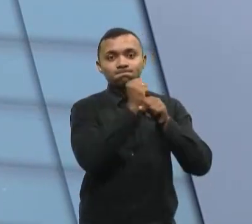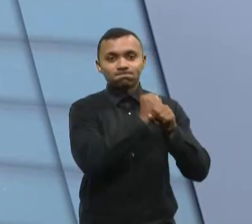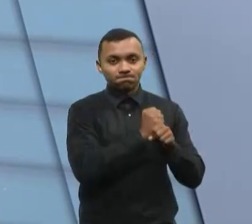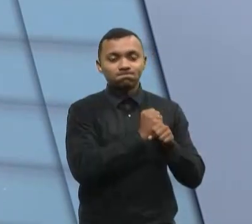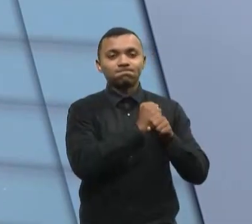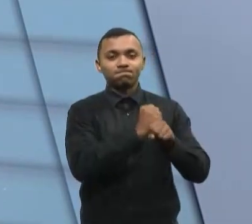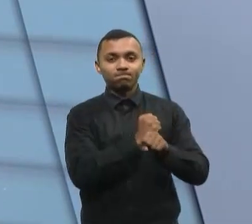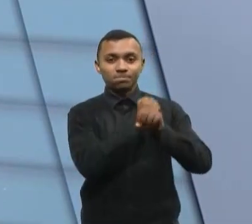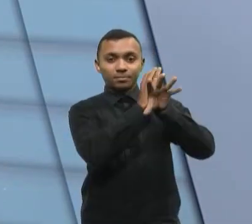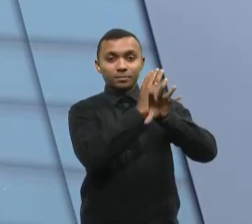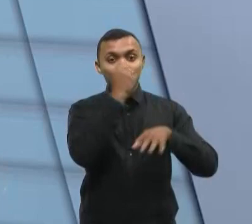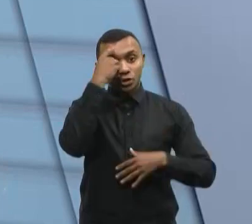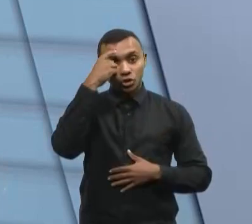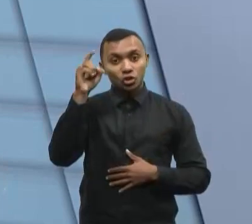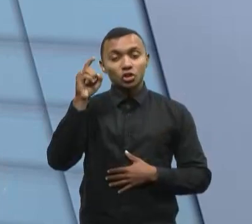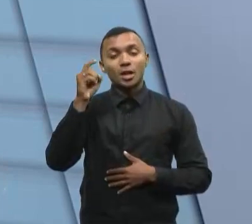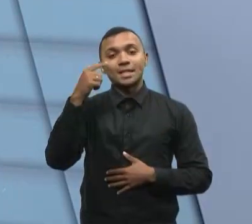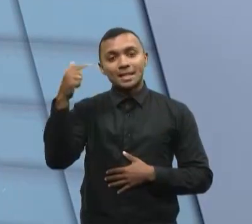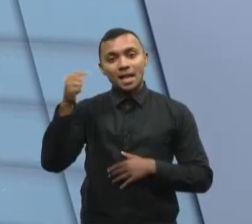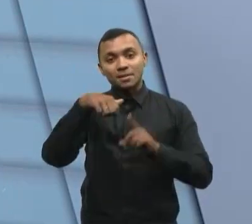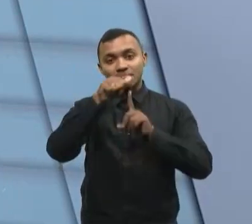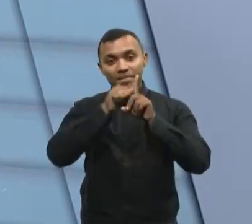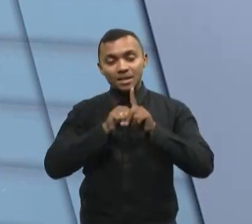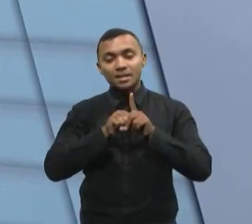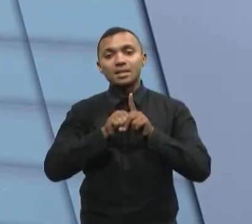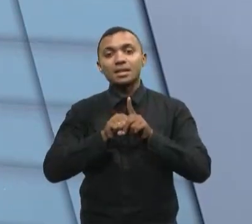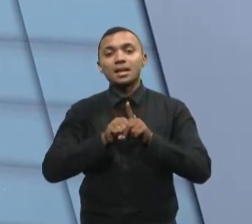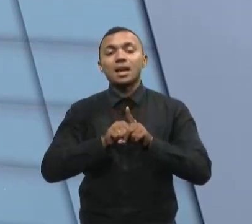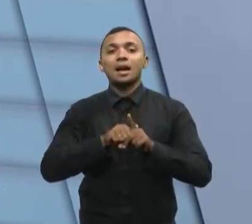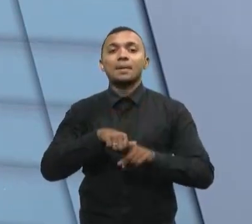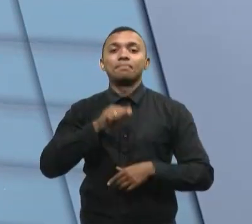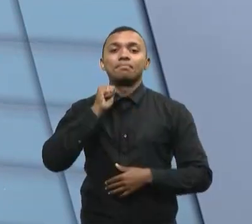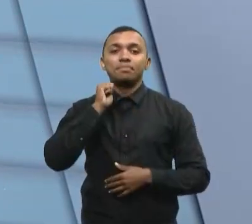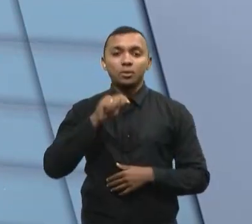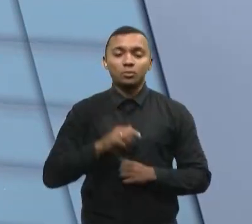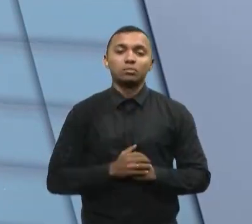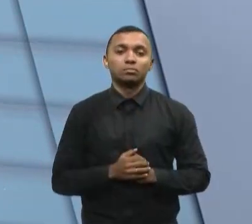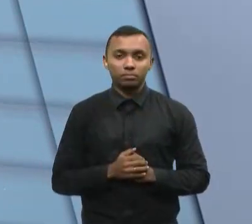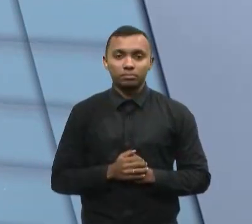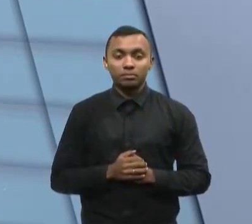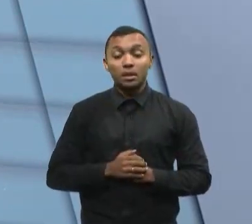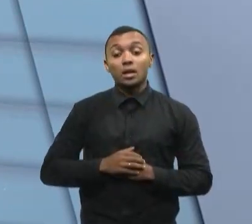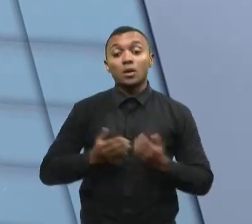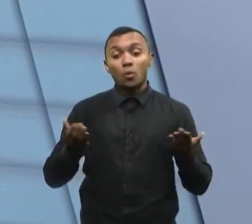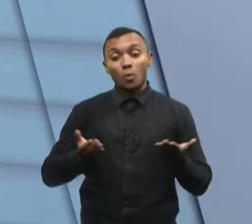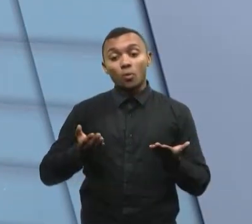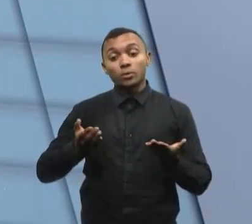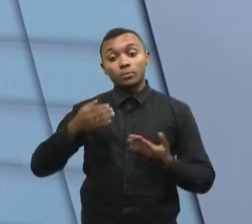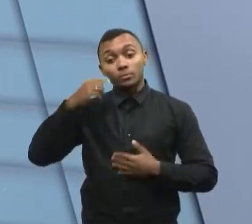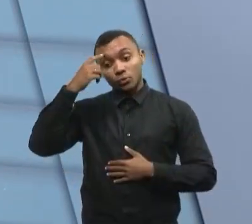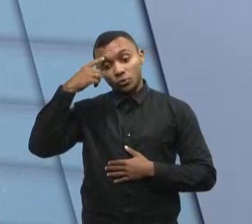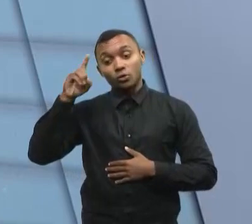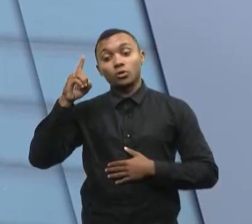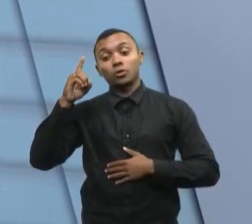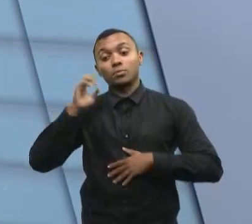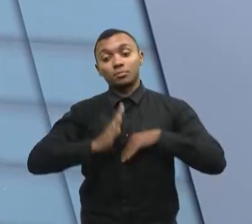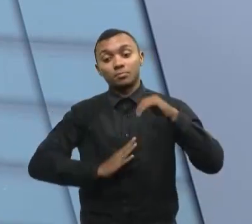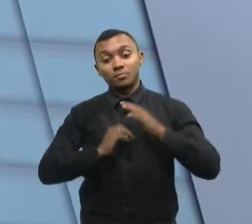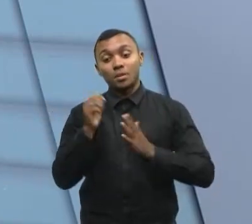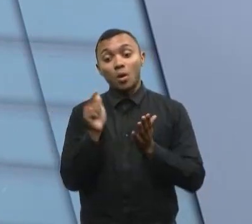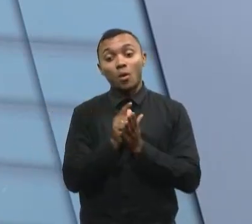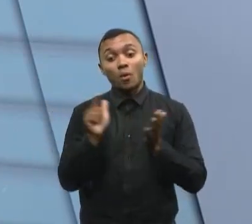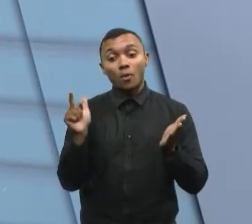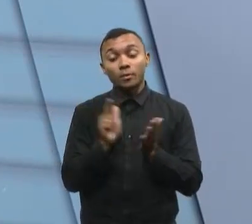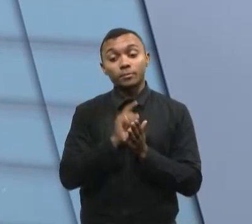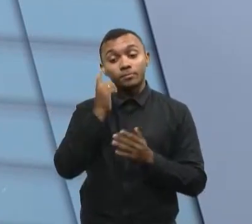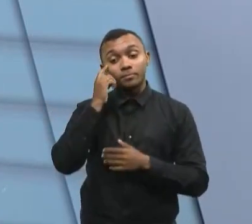dia 7 deste mês de abril, que é o dia do jornalista, né? Inclusive hoje, dia 11, aconteceu uma solenidade